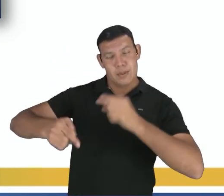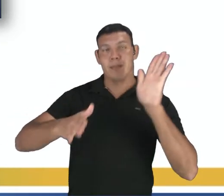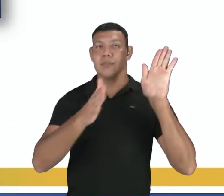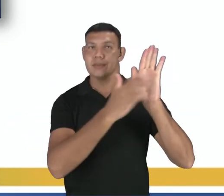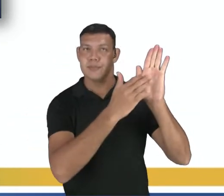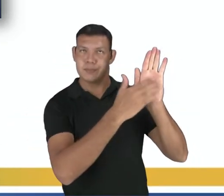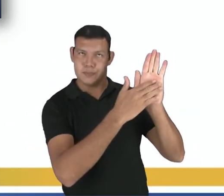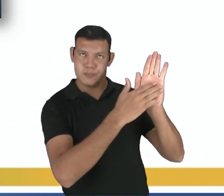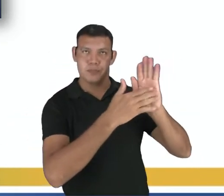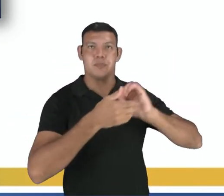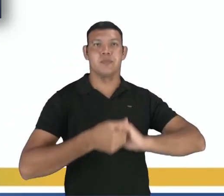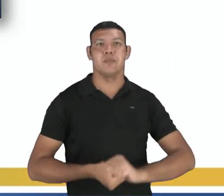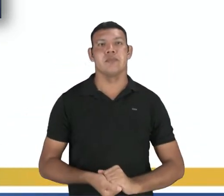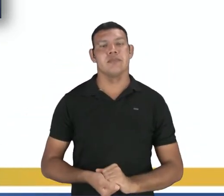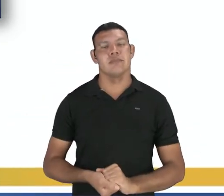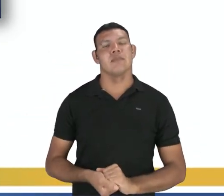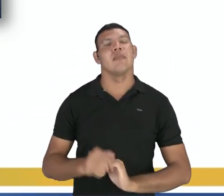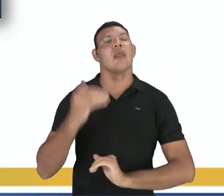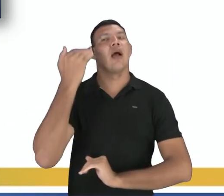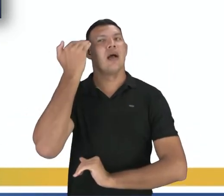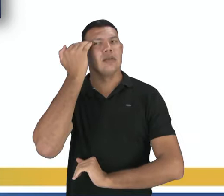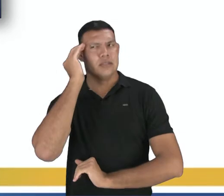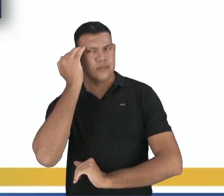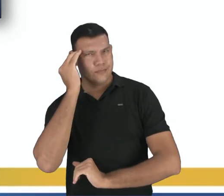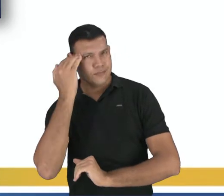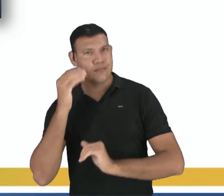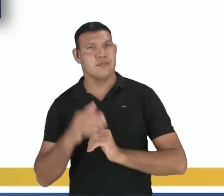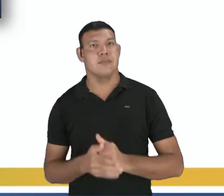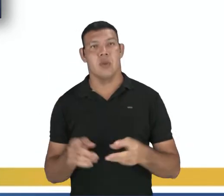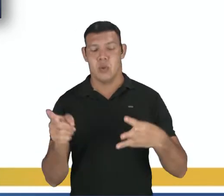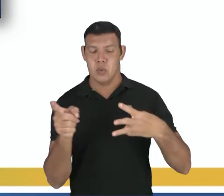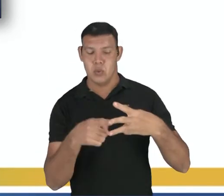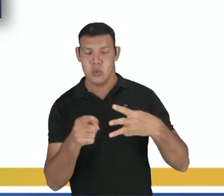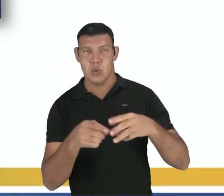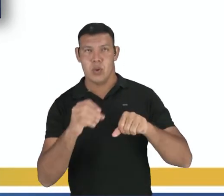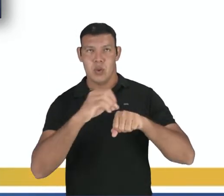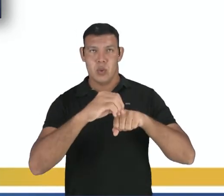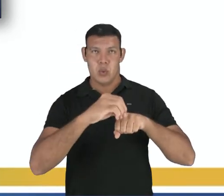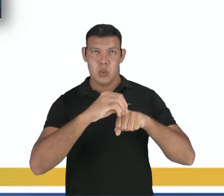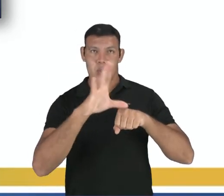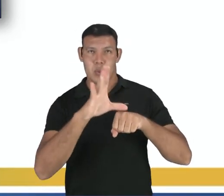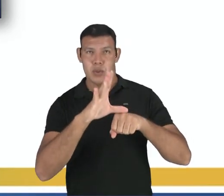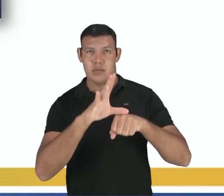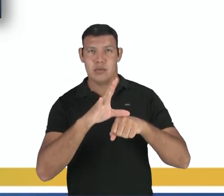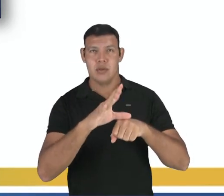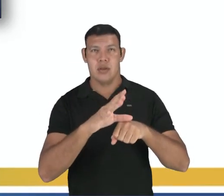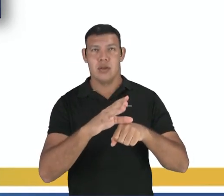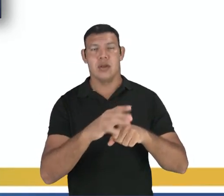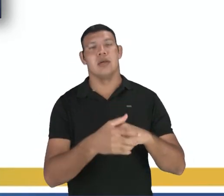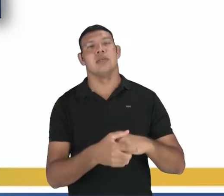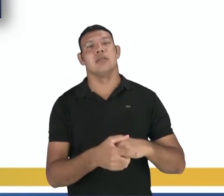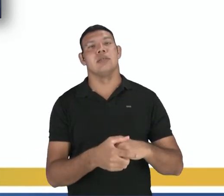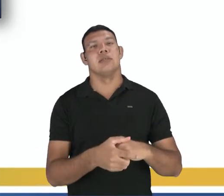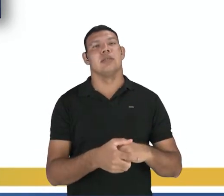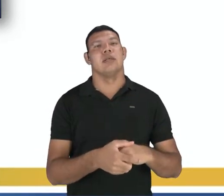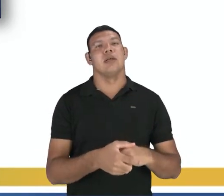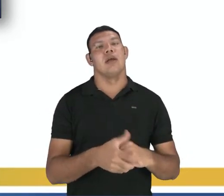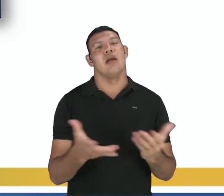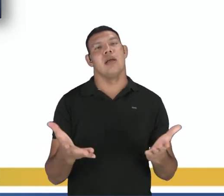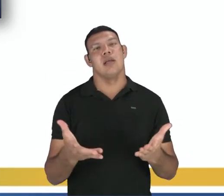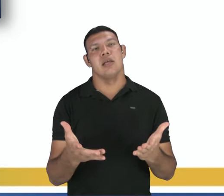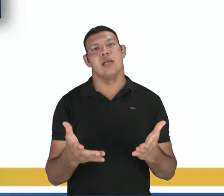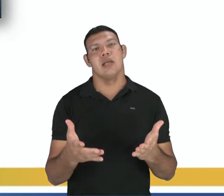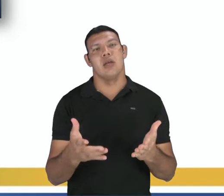então, uma política proposta, então ele tem que entender o conhecimento das alternativas à política proposta, né?